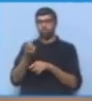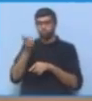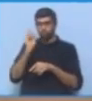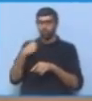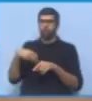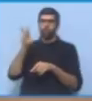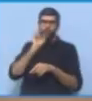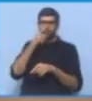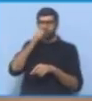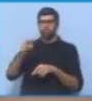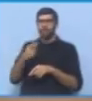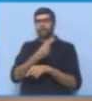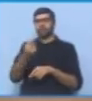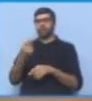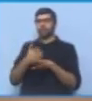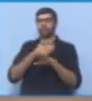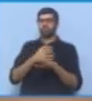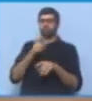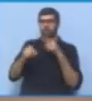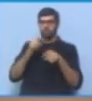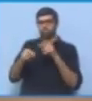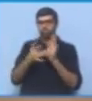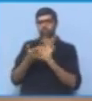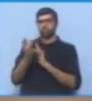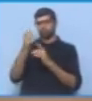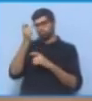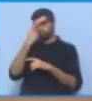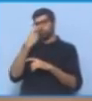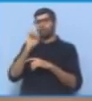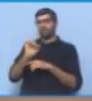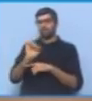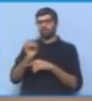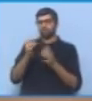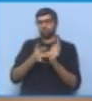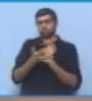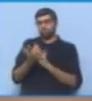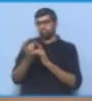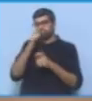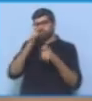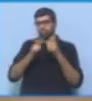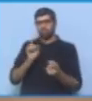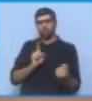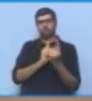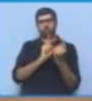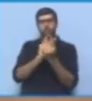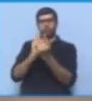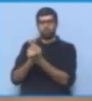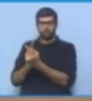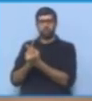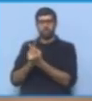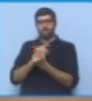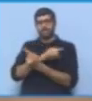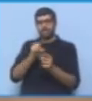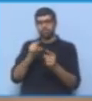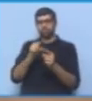pessoa. E depois, antes de os acusar, Jesus tem uma história. Jesus, qualquer um daquelas pessoas com quem Jesus se cruza, não tinha